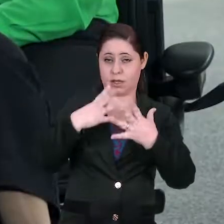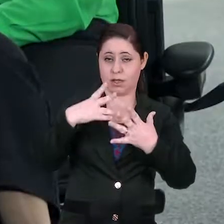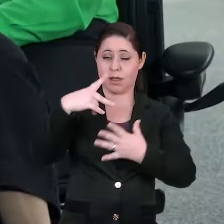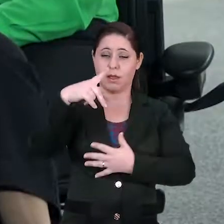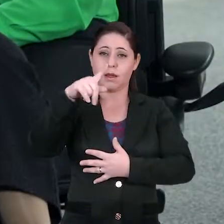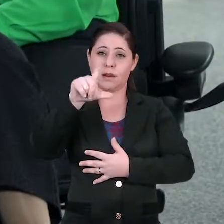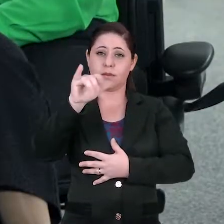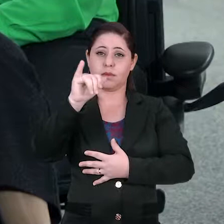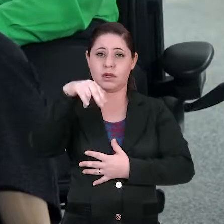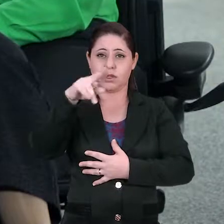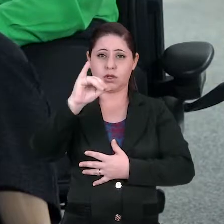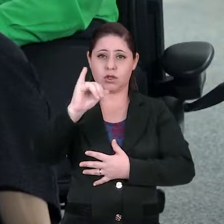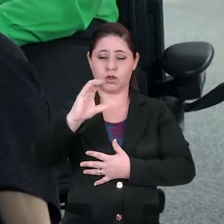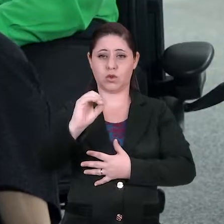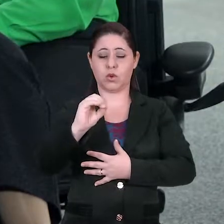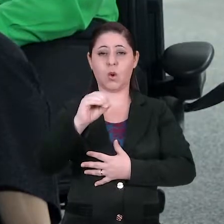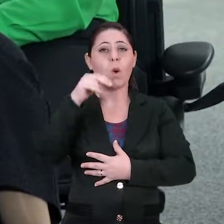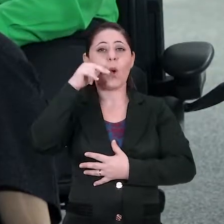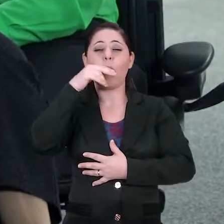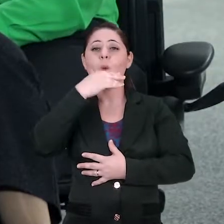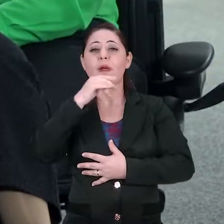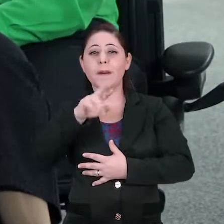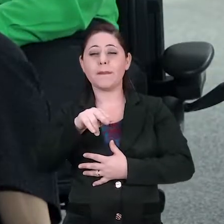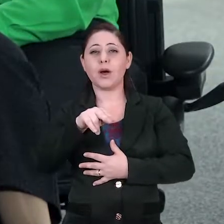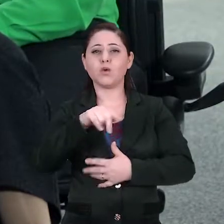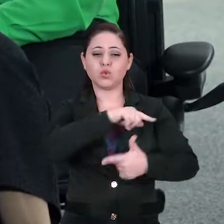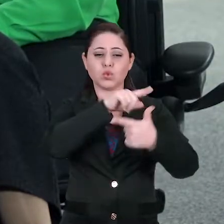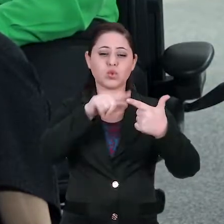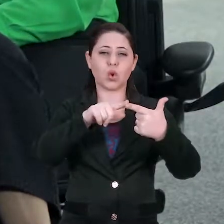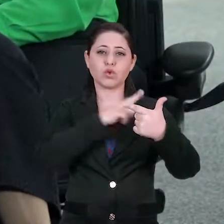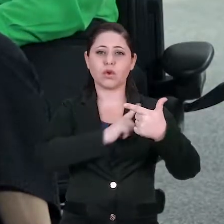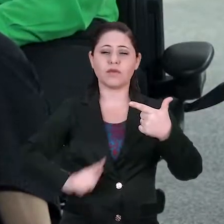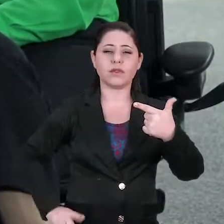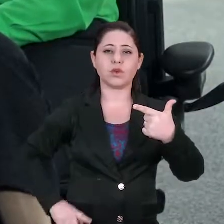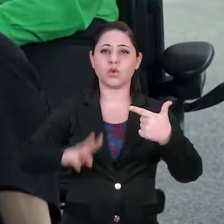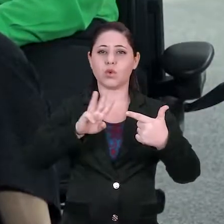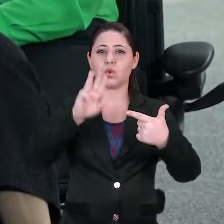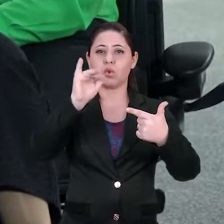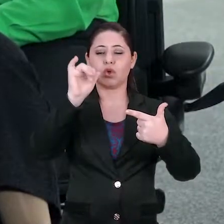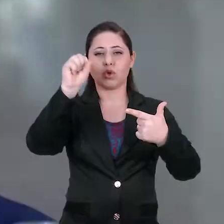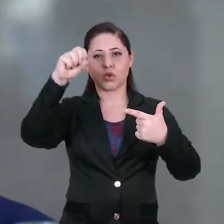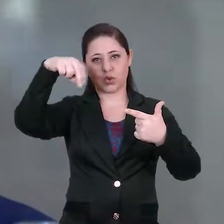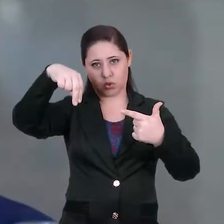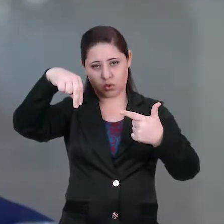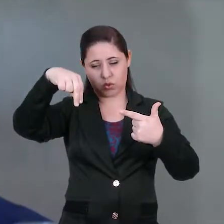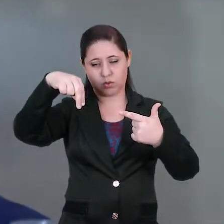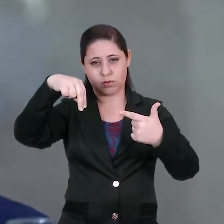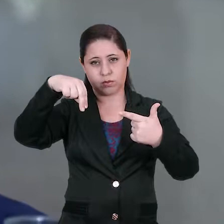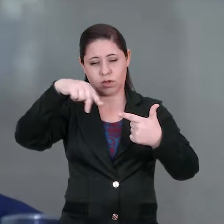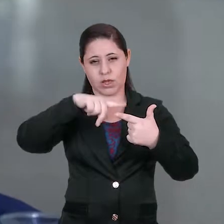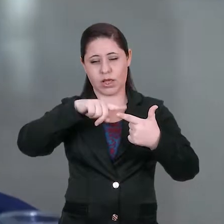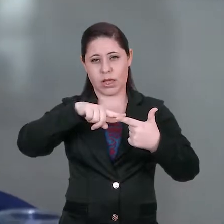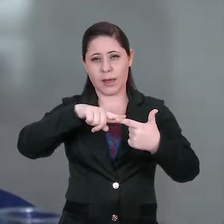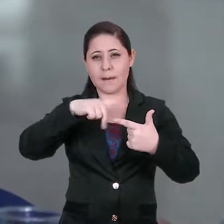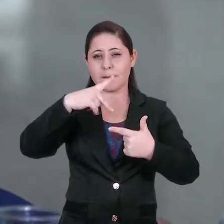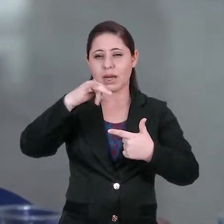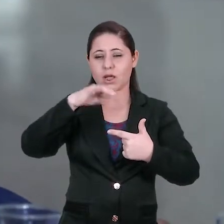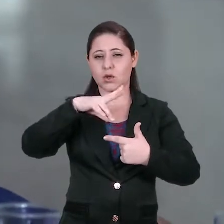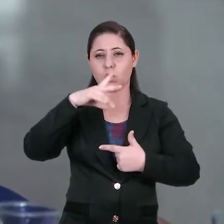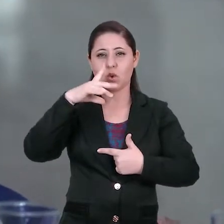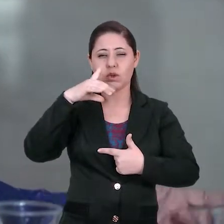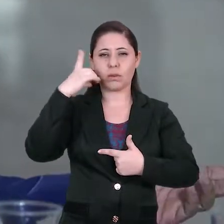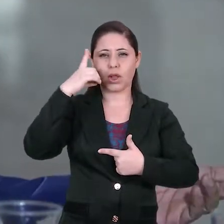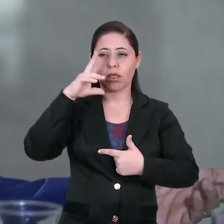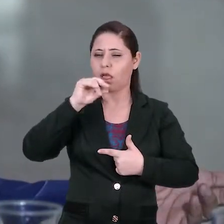Barbosa Martins, irmão, né, do que foi 2 vezes o governador do Mato Grosso do Sul, Barbosa Martins. O Plínio Barbosa Martins foi